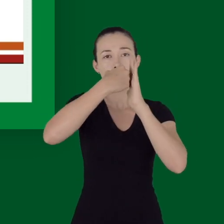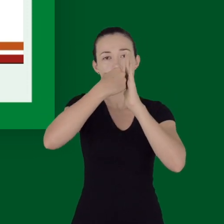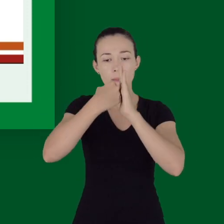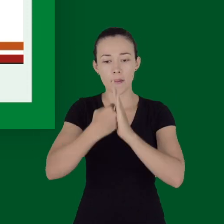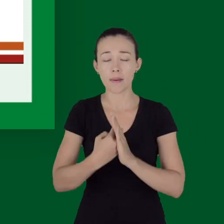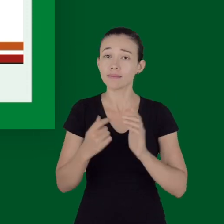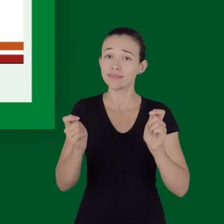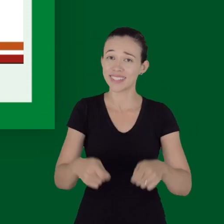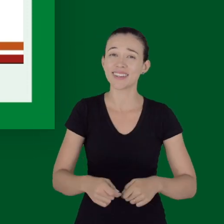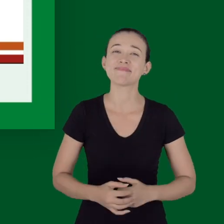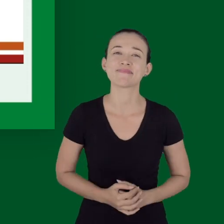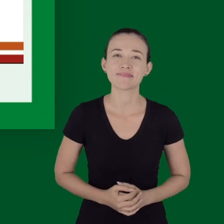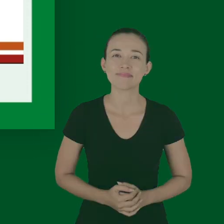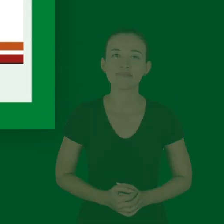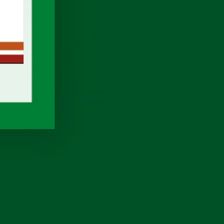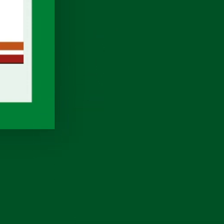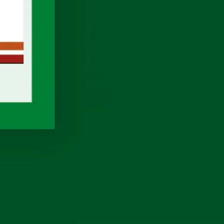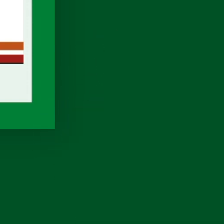neurológico.